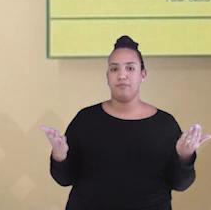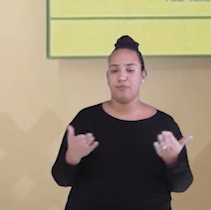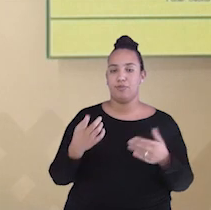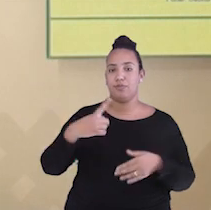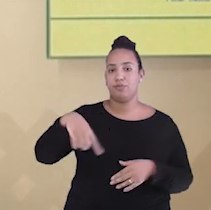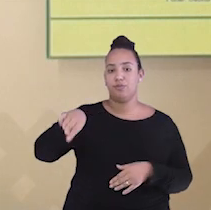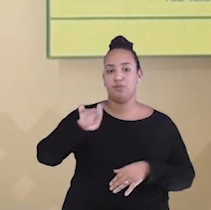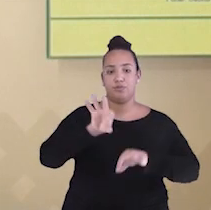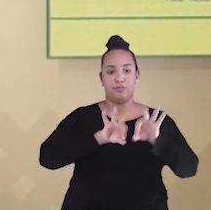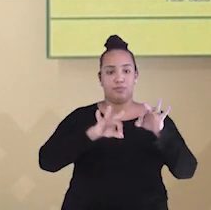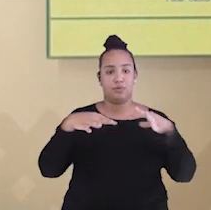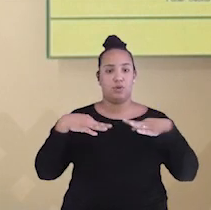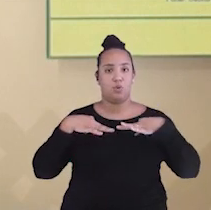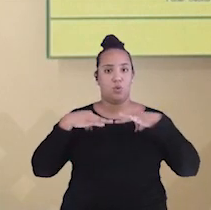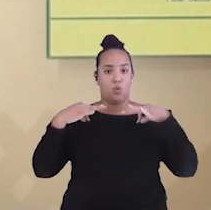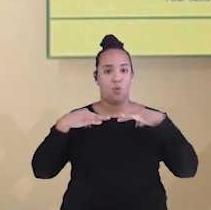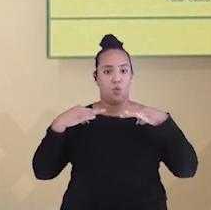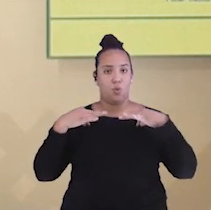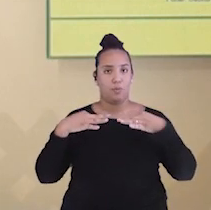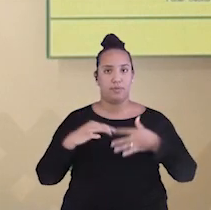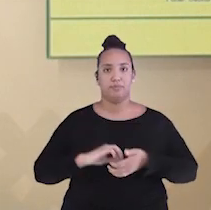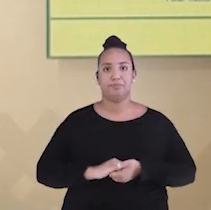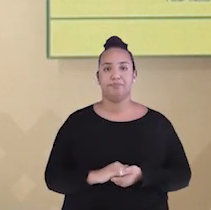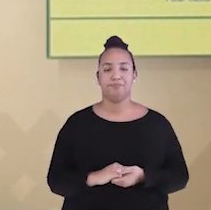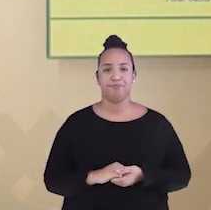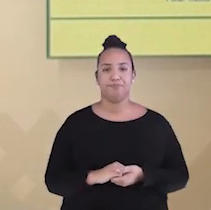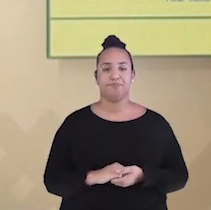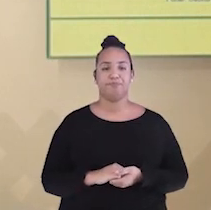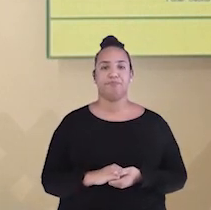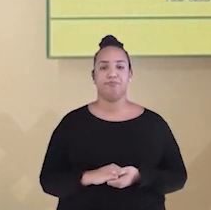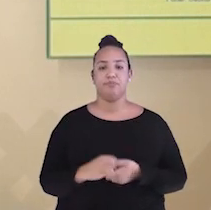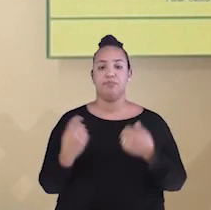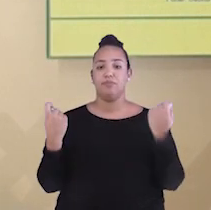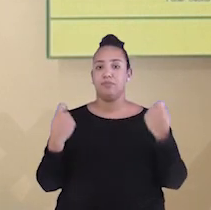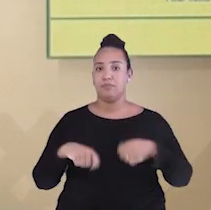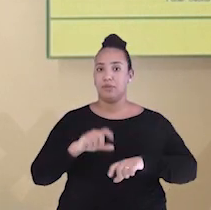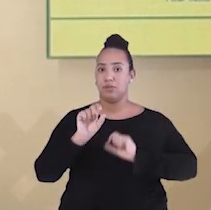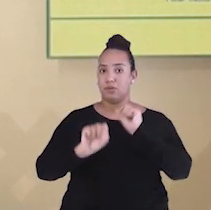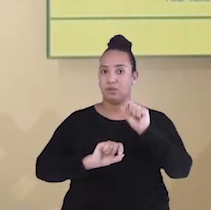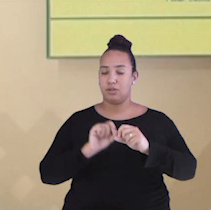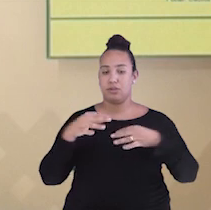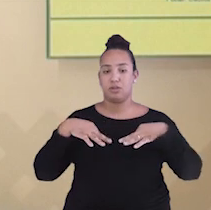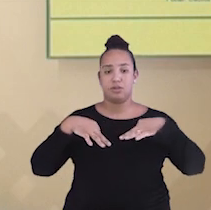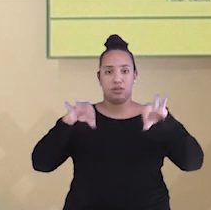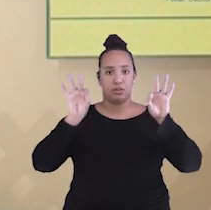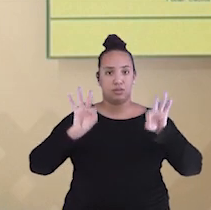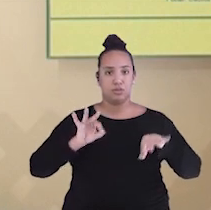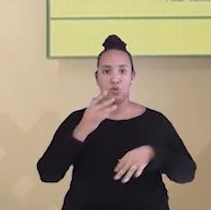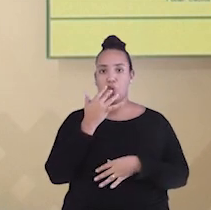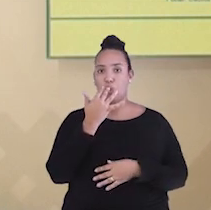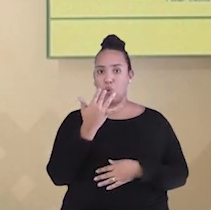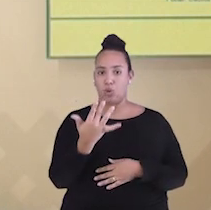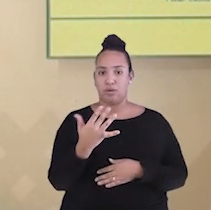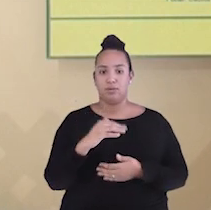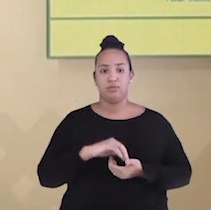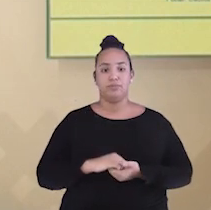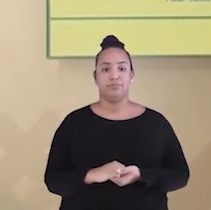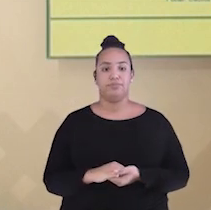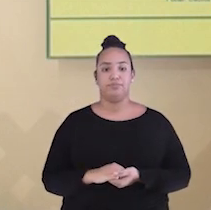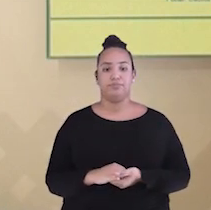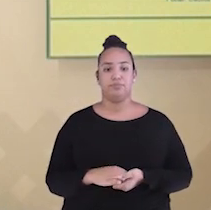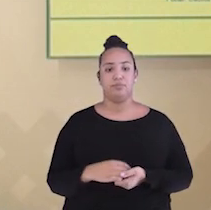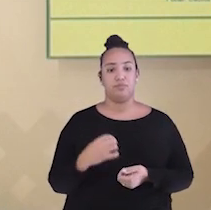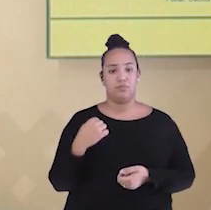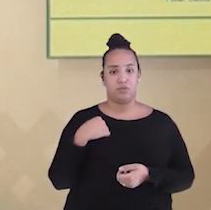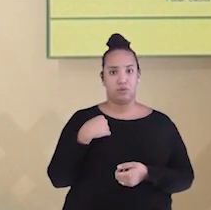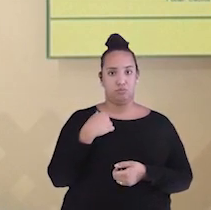vamos para os trajes da boneca, né? A roupinha dela. E nós vamos precisar do tecido colorido. Ó, eu e a